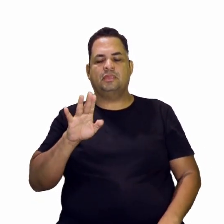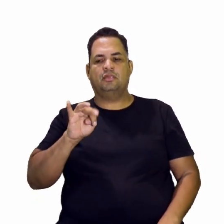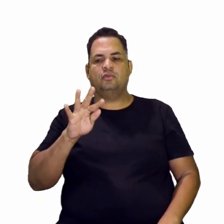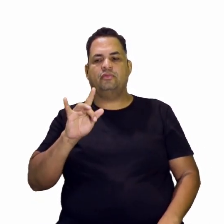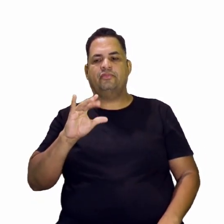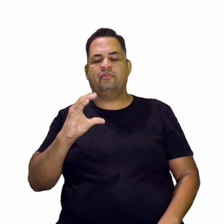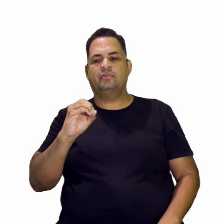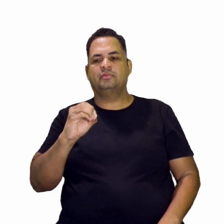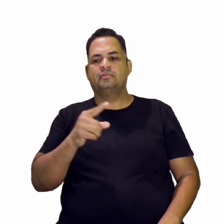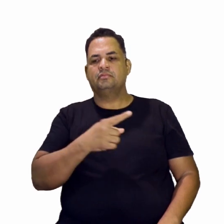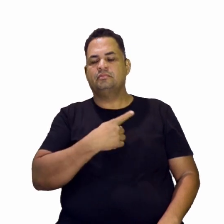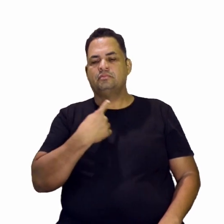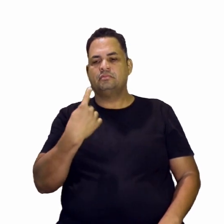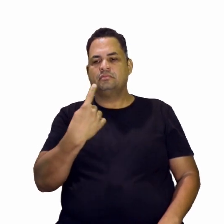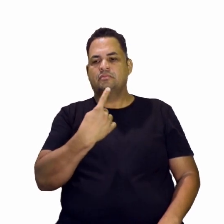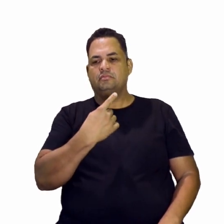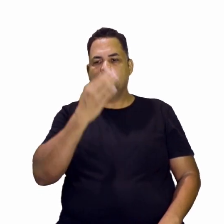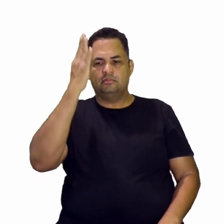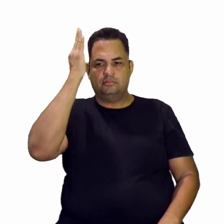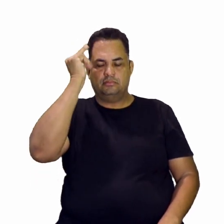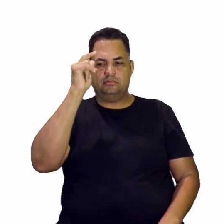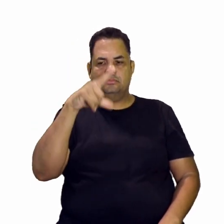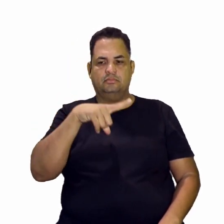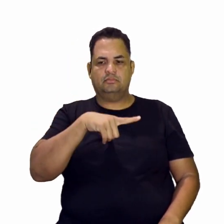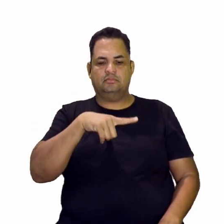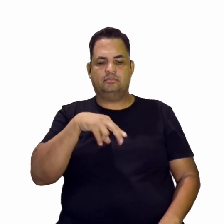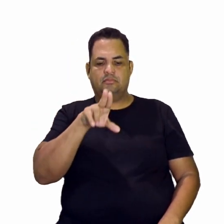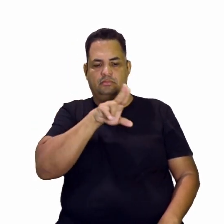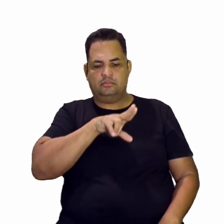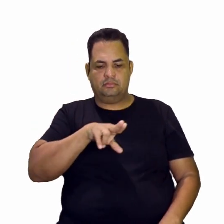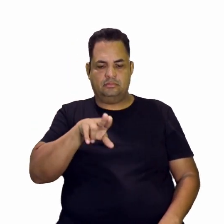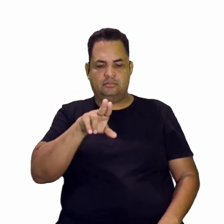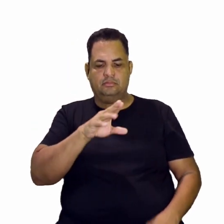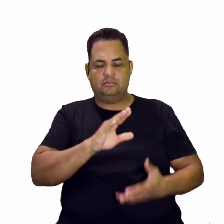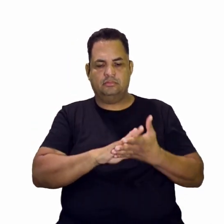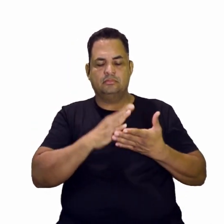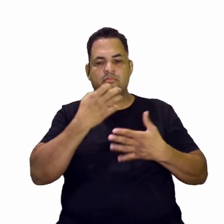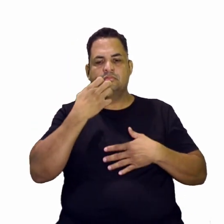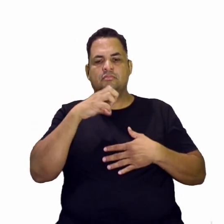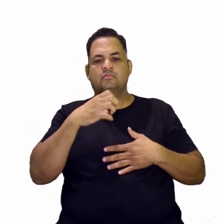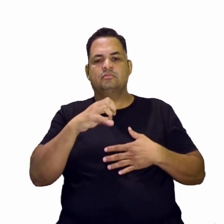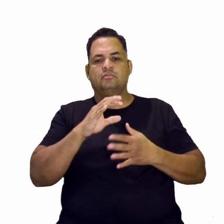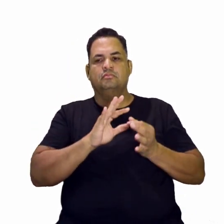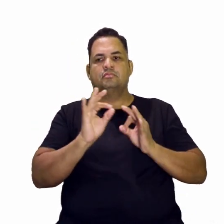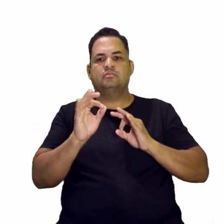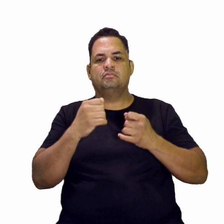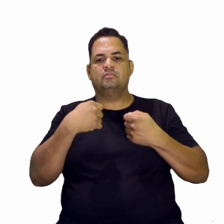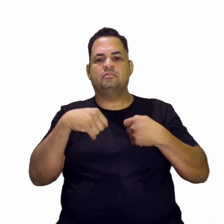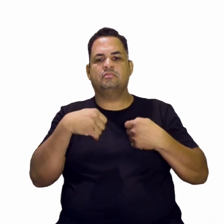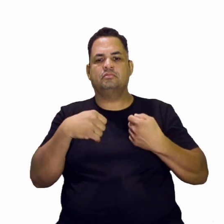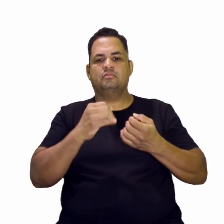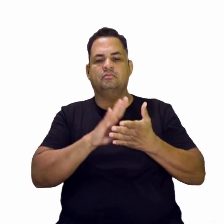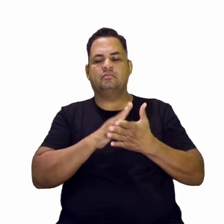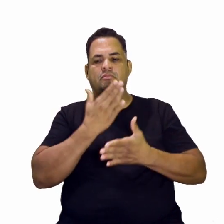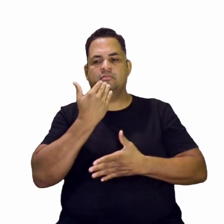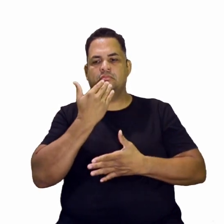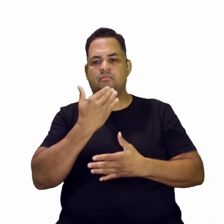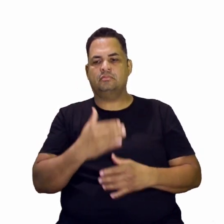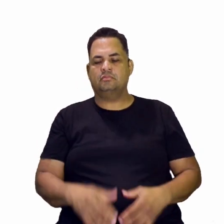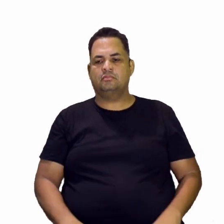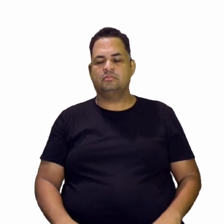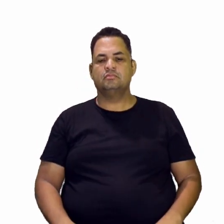heterótrofos. Nós já sabemos que os heterótrofos são os consumidores, organismos que precisam de uma fonte de